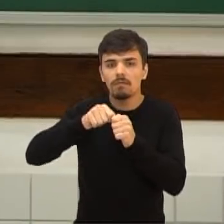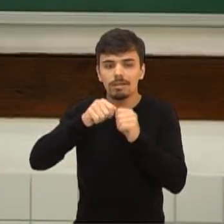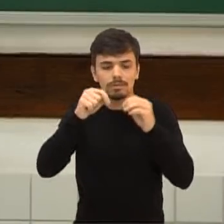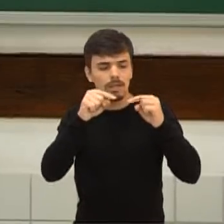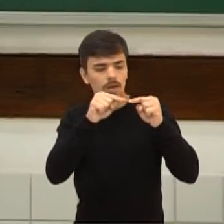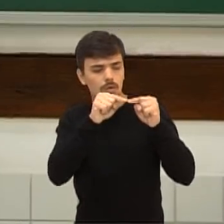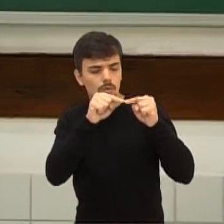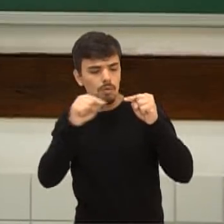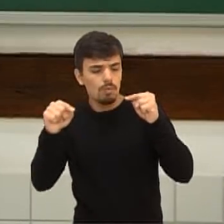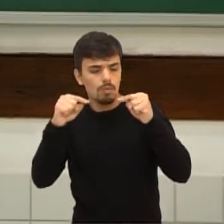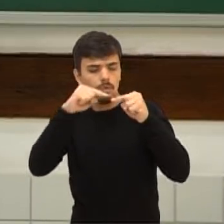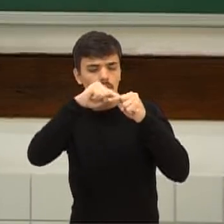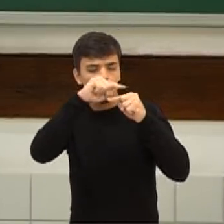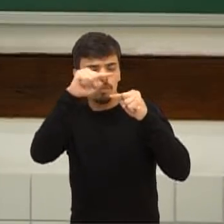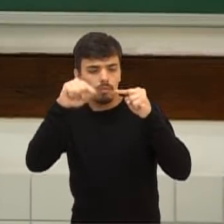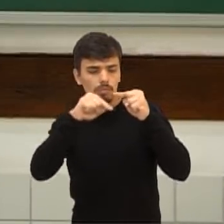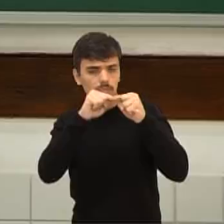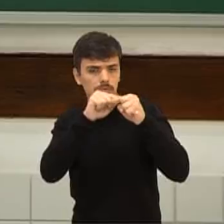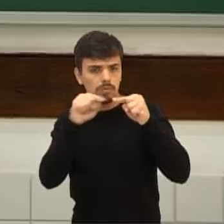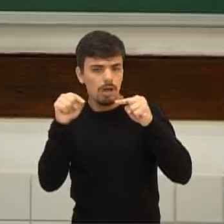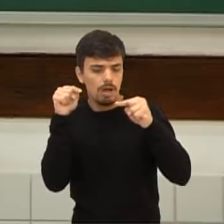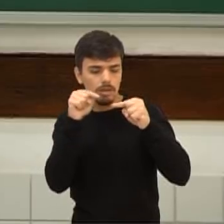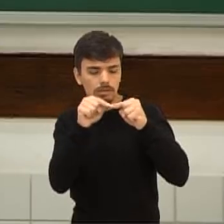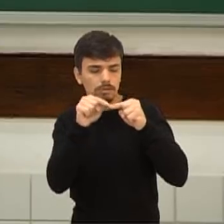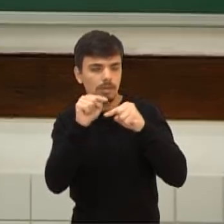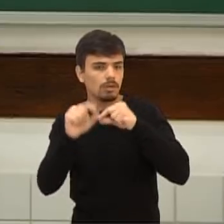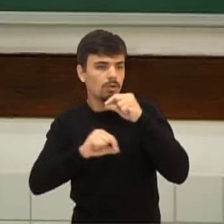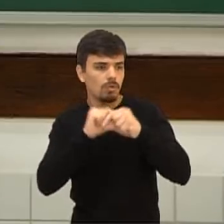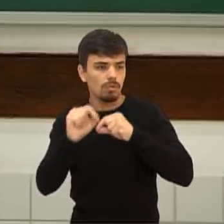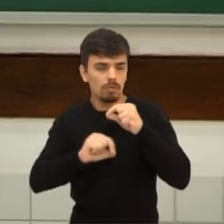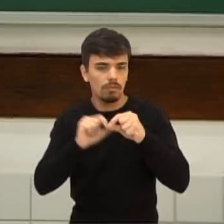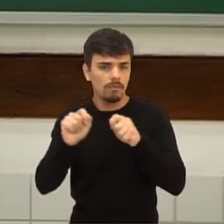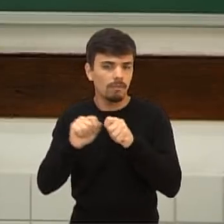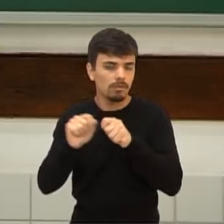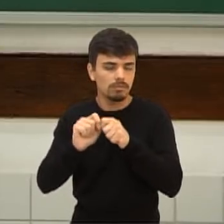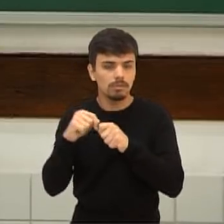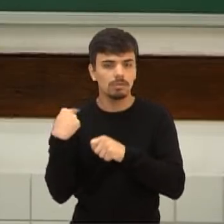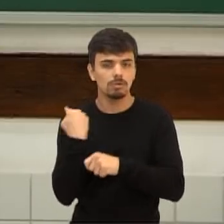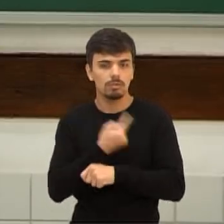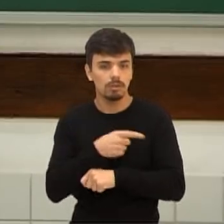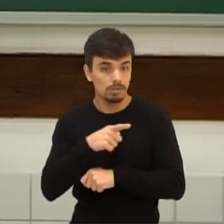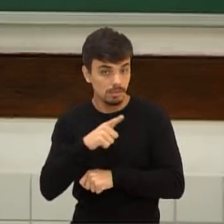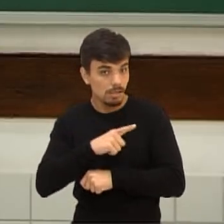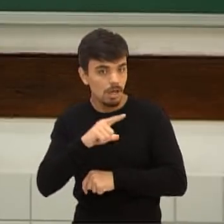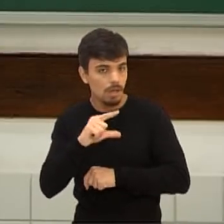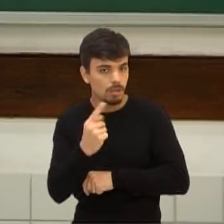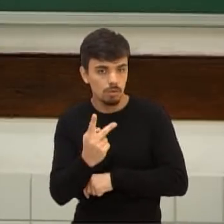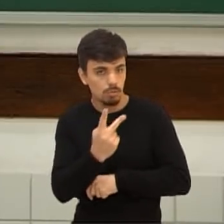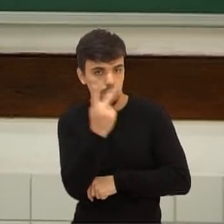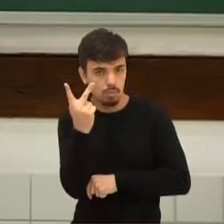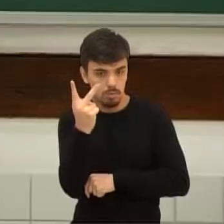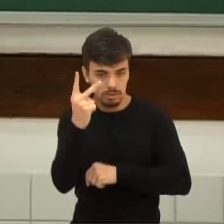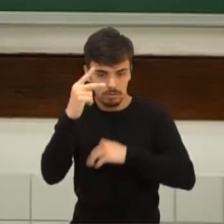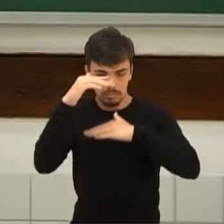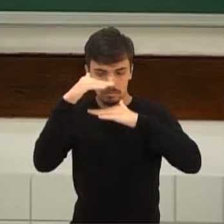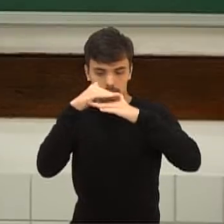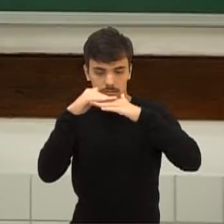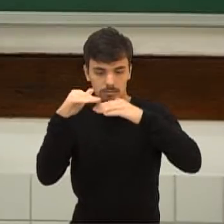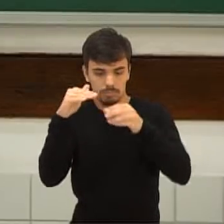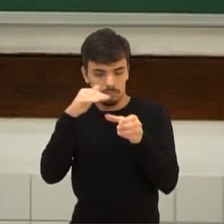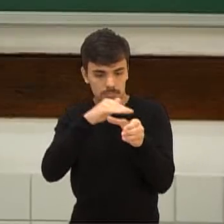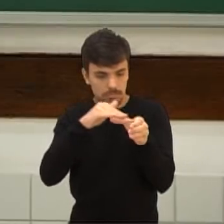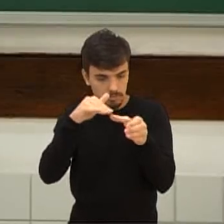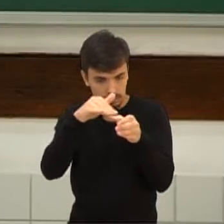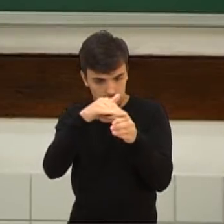circunferência, tá bom? E é nessa circunferência aqui que a gente vai fazer, que nós vamos ter duas tampas. A tampa que vai